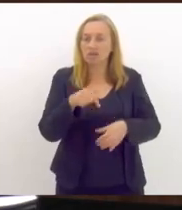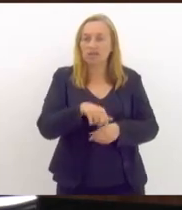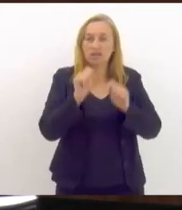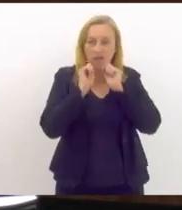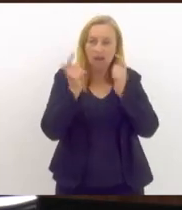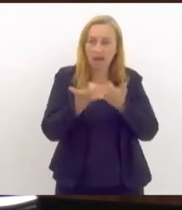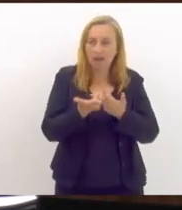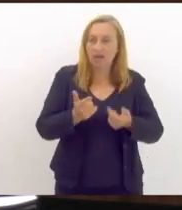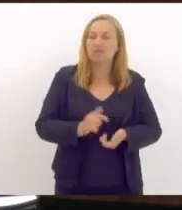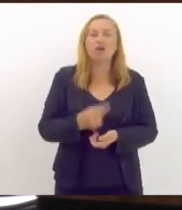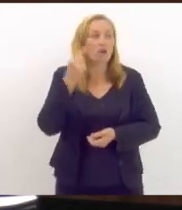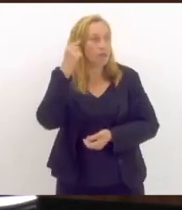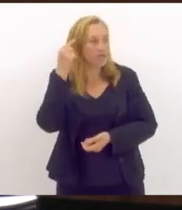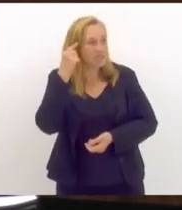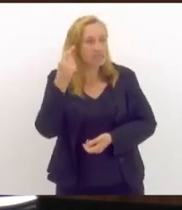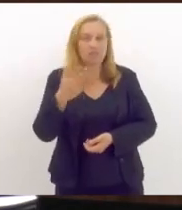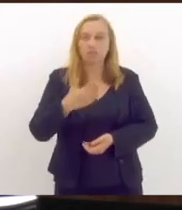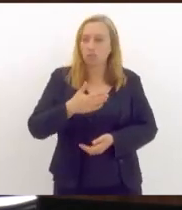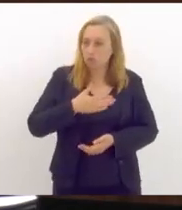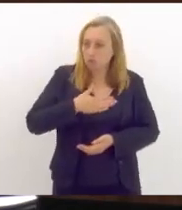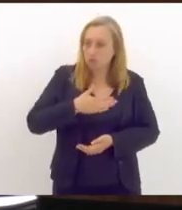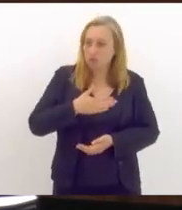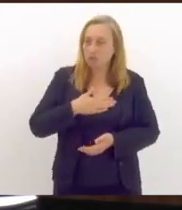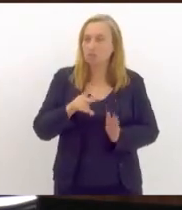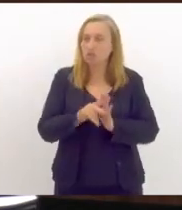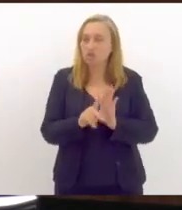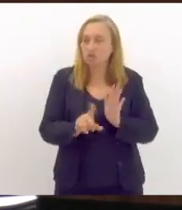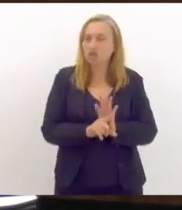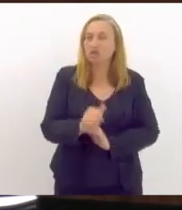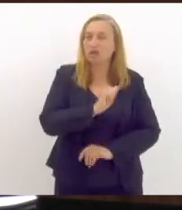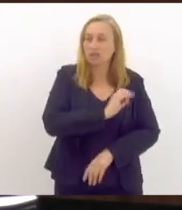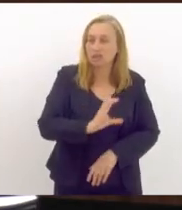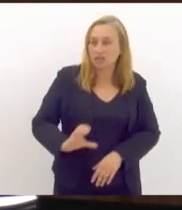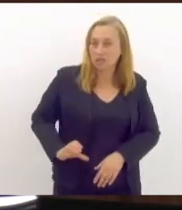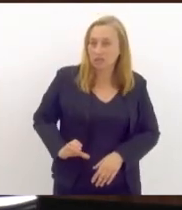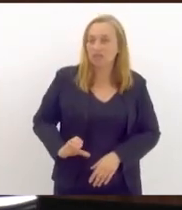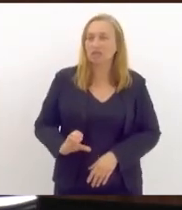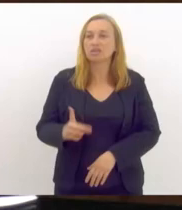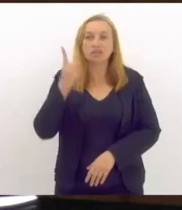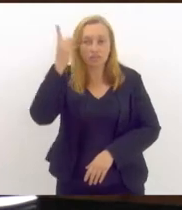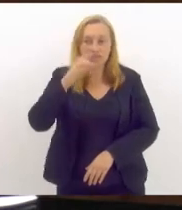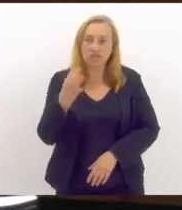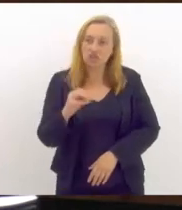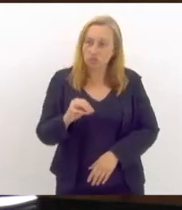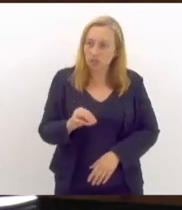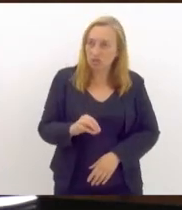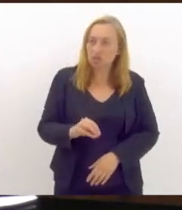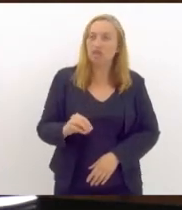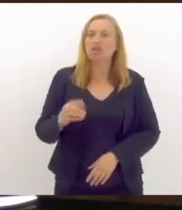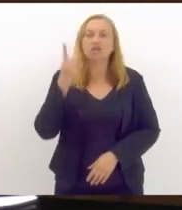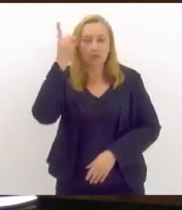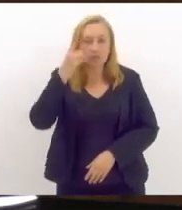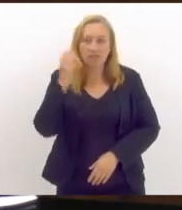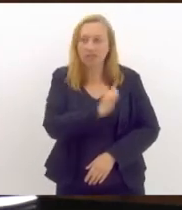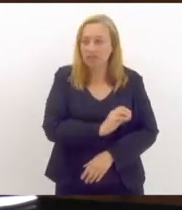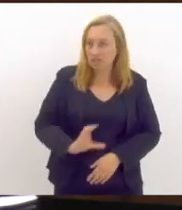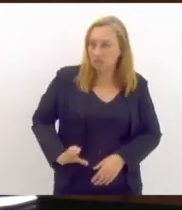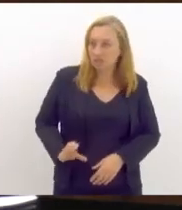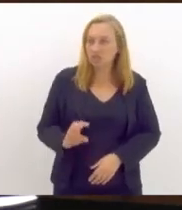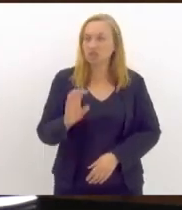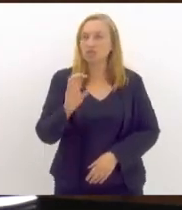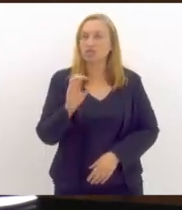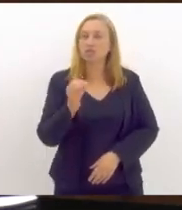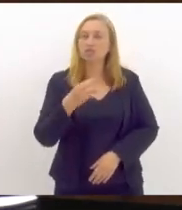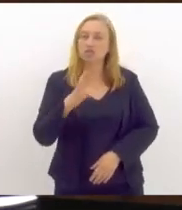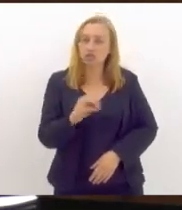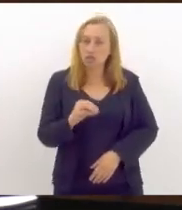que foi pensada por mim esse projeto de lei pelo Deputado André Siciliano Deputado Chico Machado Deputado André e deputado Chico não estão mais na